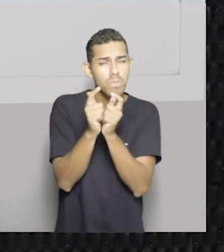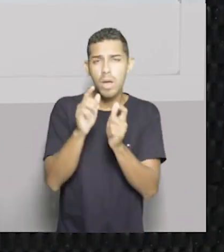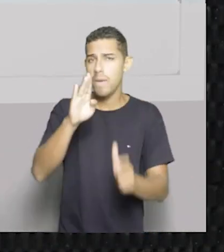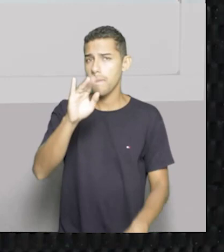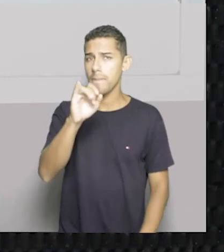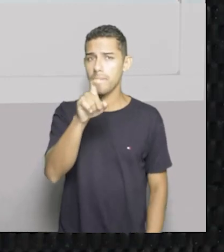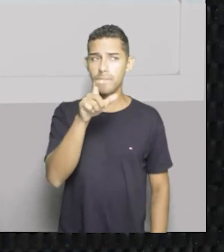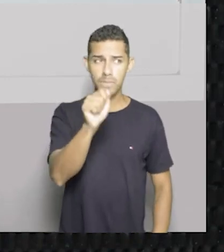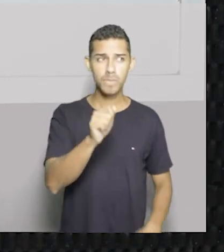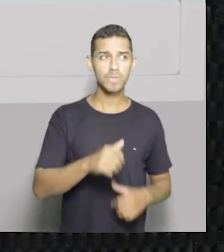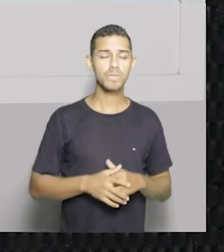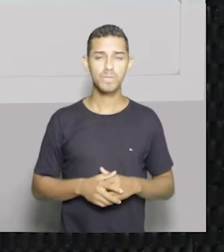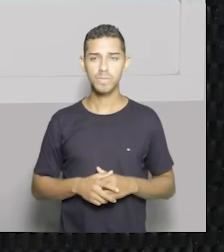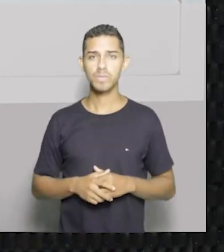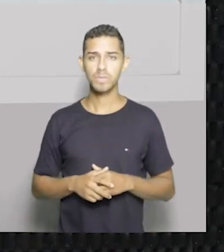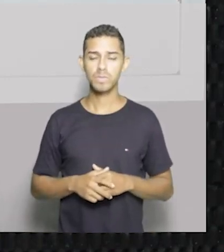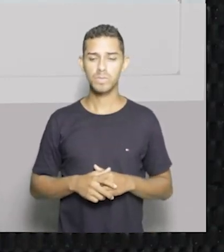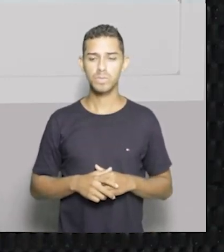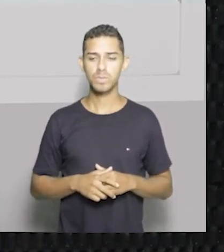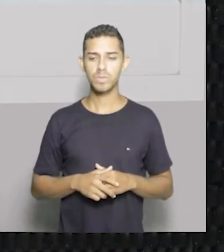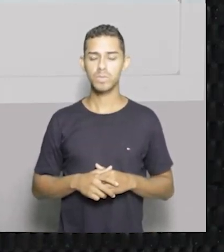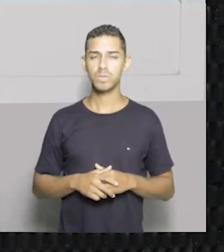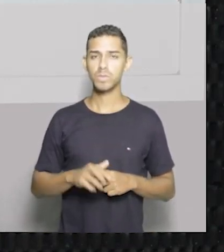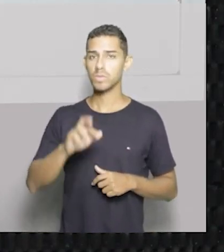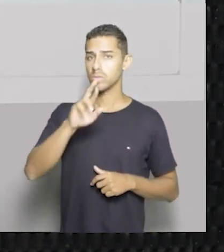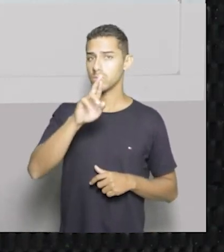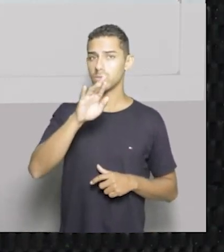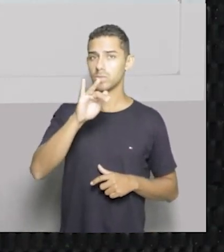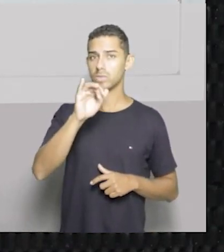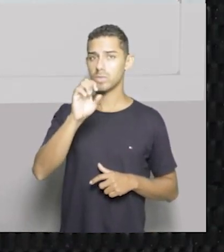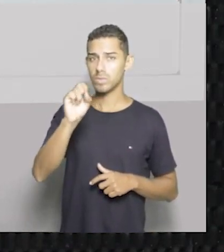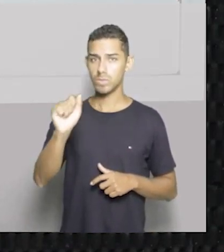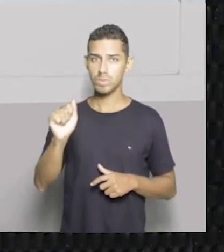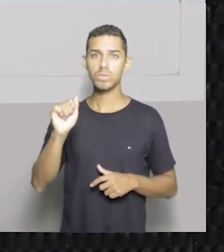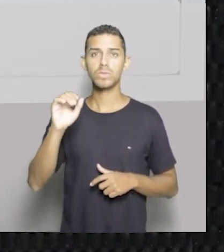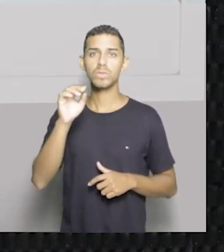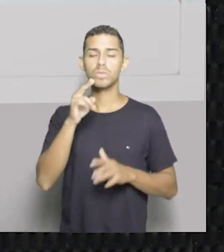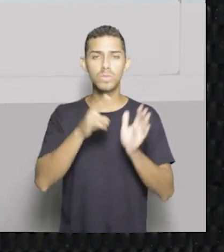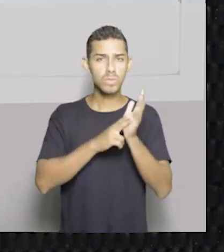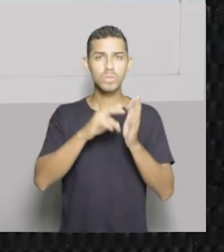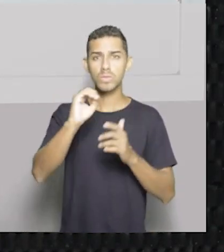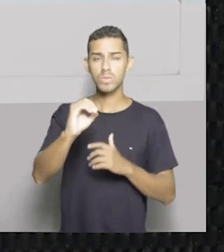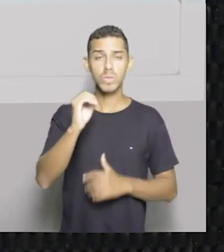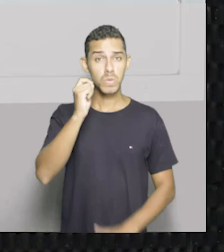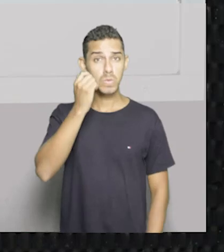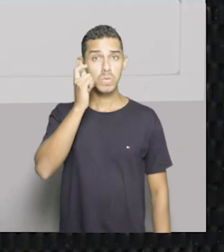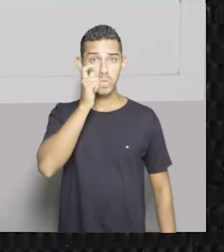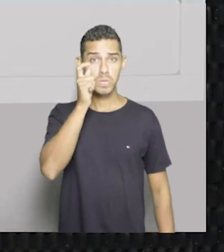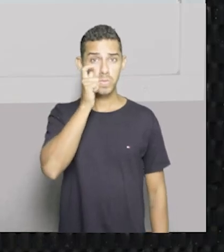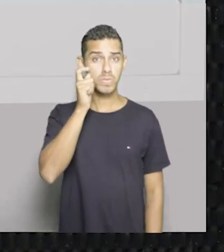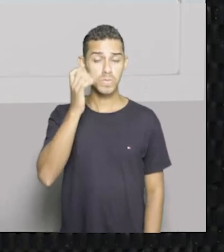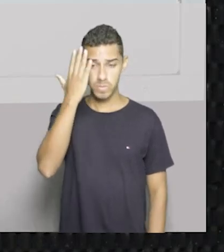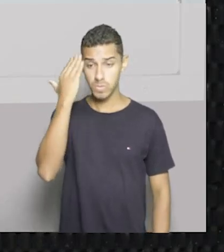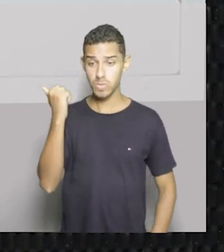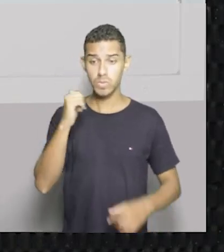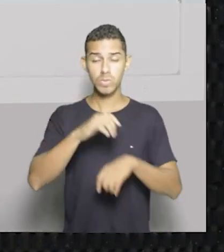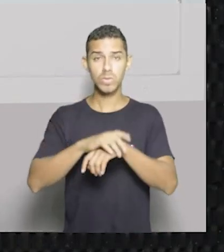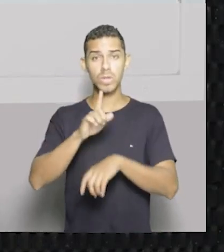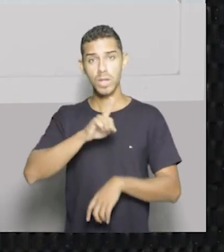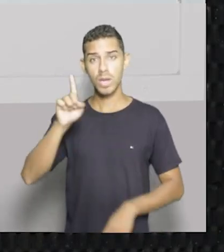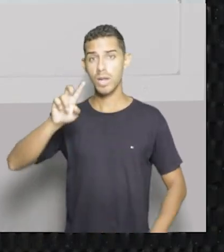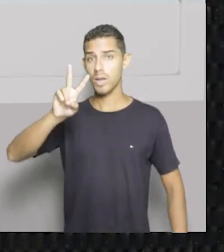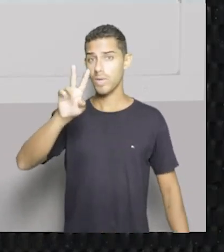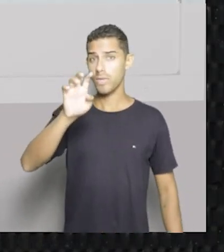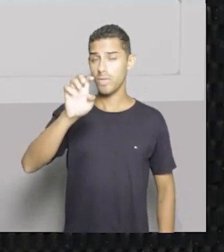baixa mesmo, que a gente considera zero, tá? Então, uma característica interessante para saber, para marcar lá no